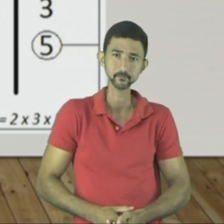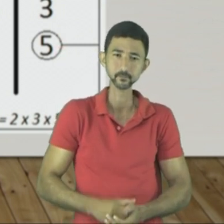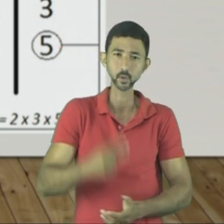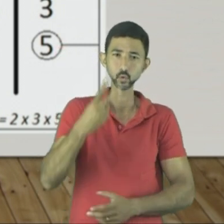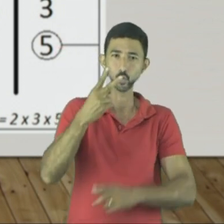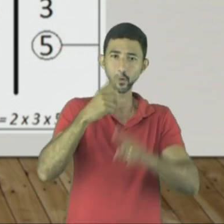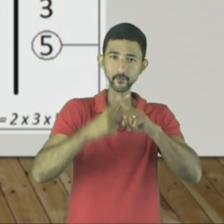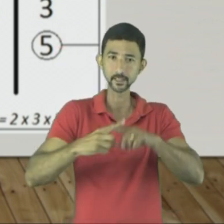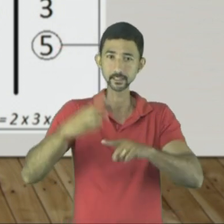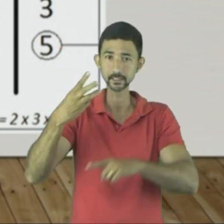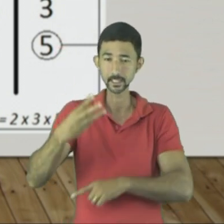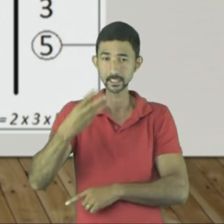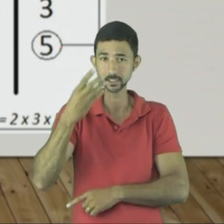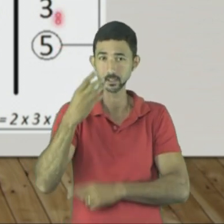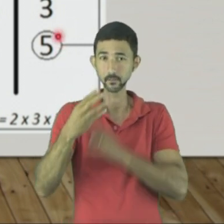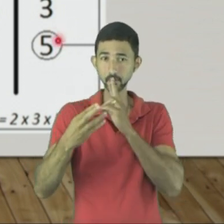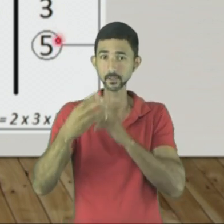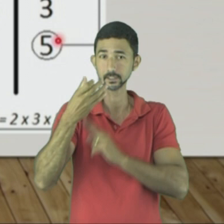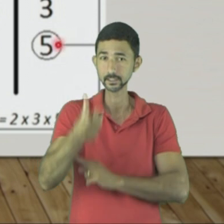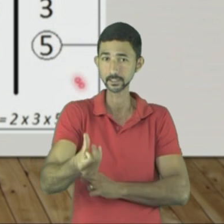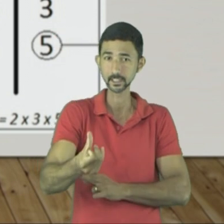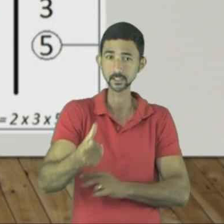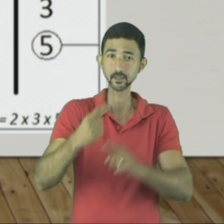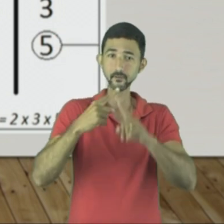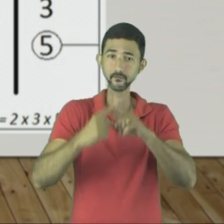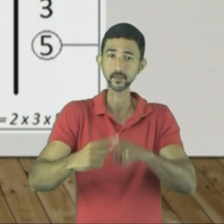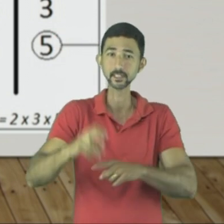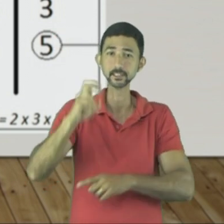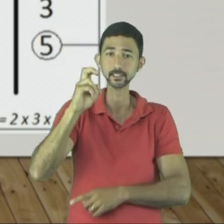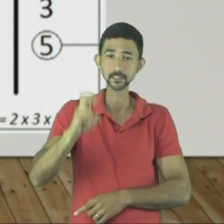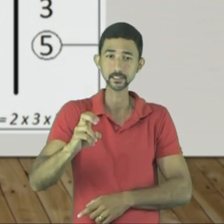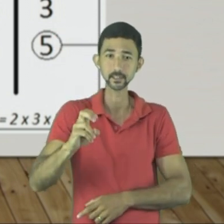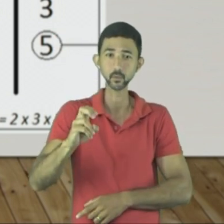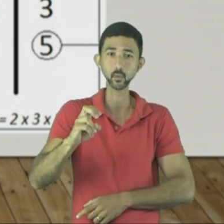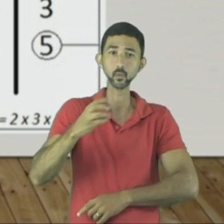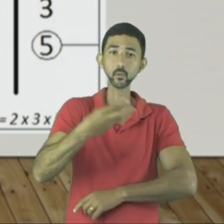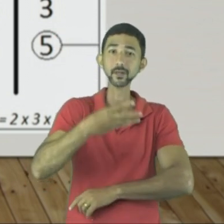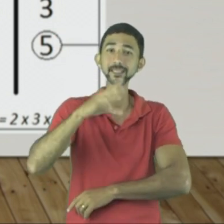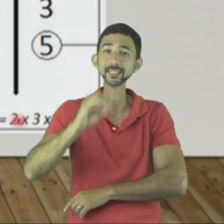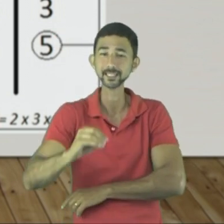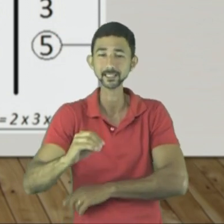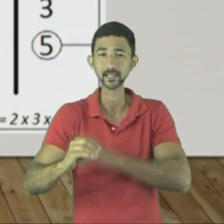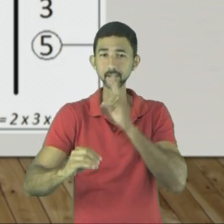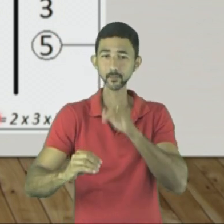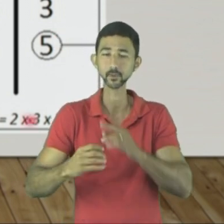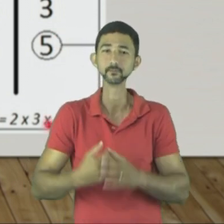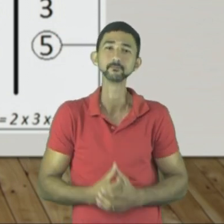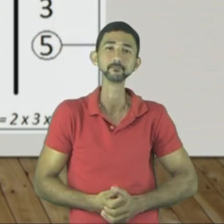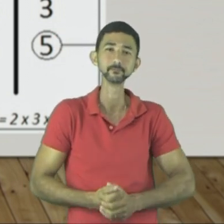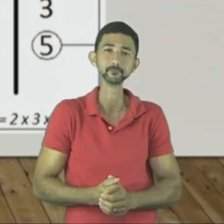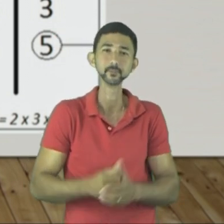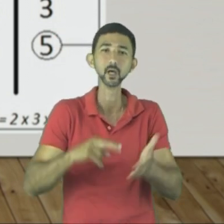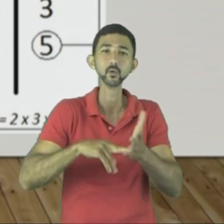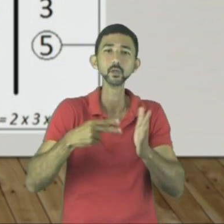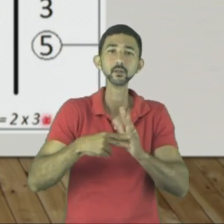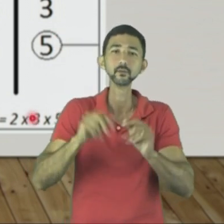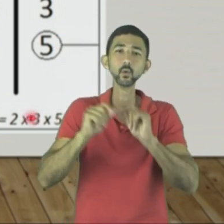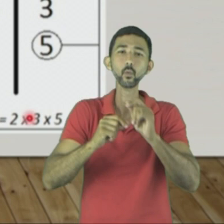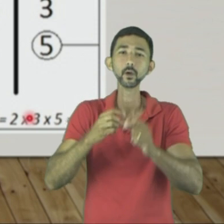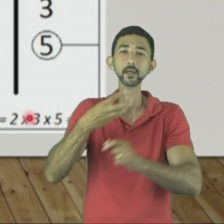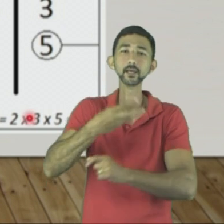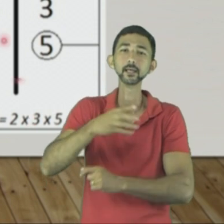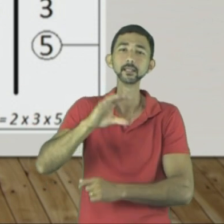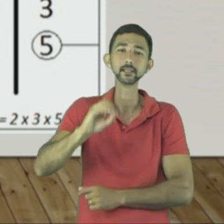vezes 3, 6 vezes 5, 30. Então, isso significa que o